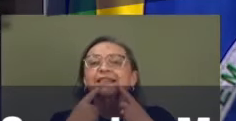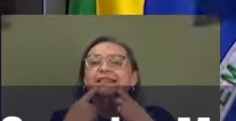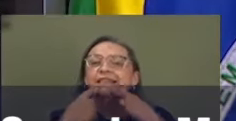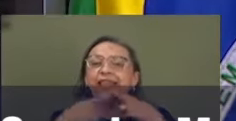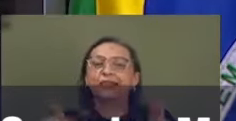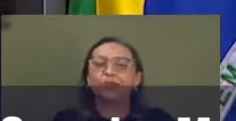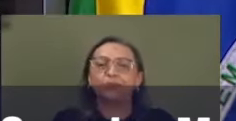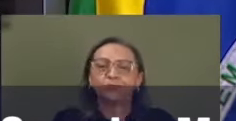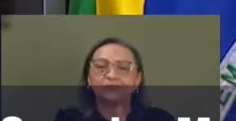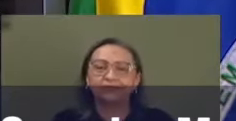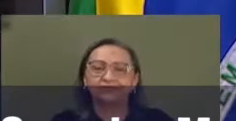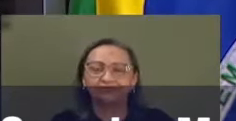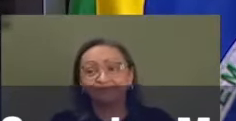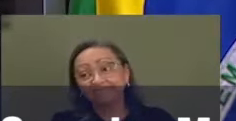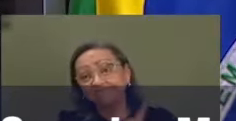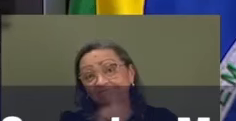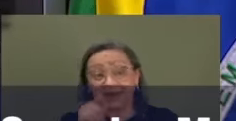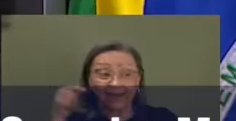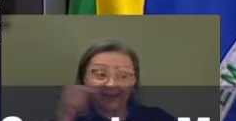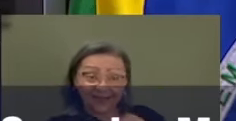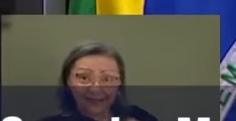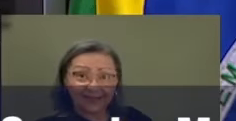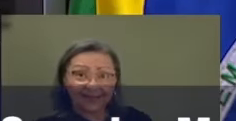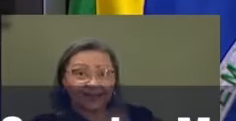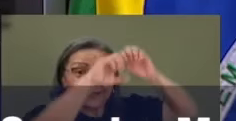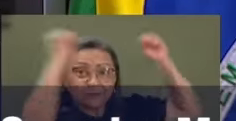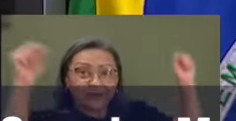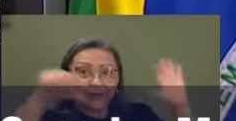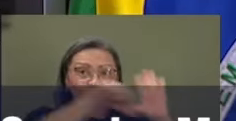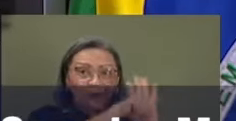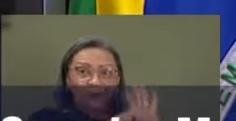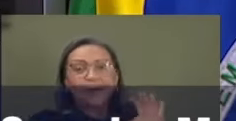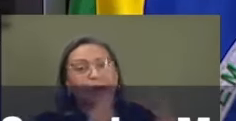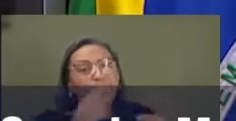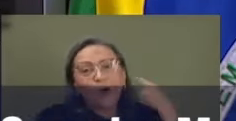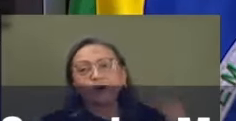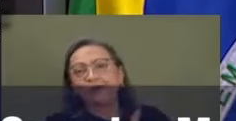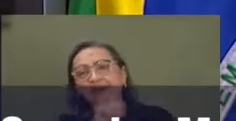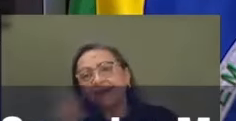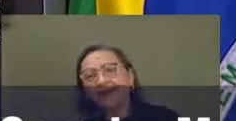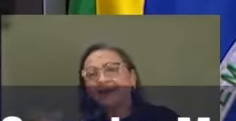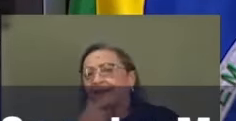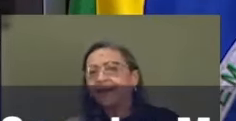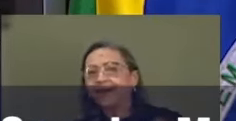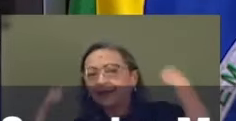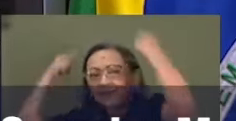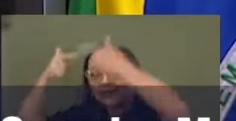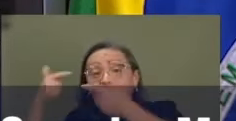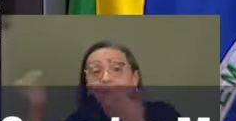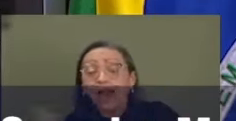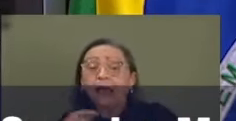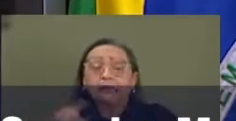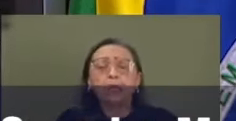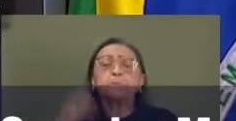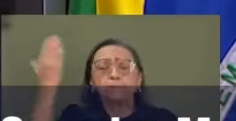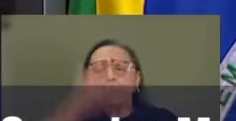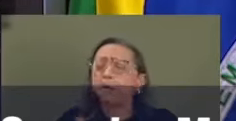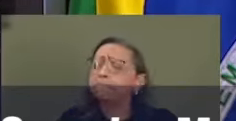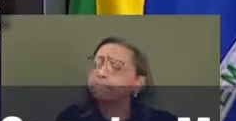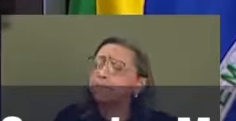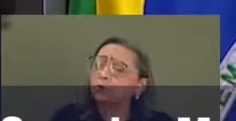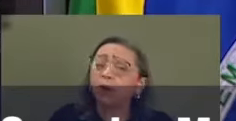É daí que vai partir a denúncia para o Tribunal Criminal Internacional contra Alexandre de Moraes. Ah, mas há provas, muitas provas, desde o dia 8